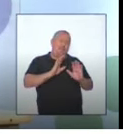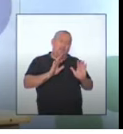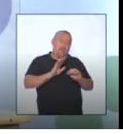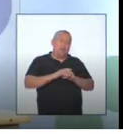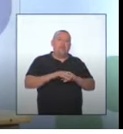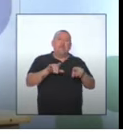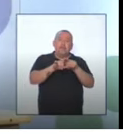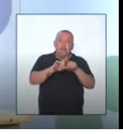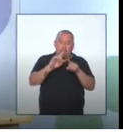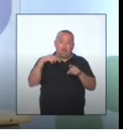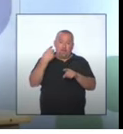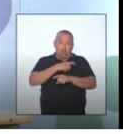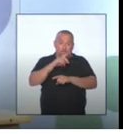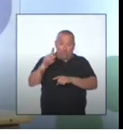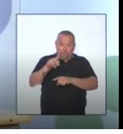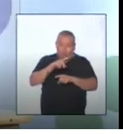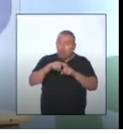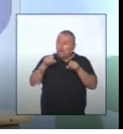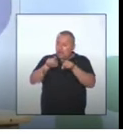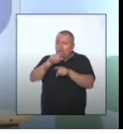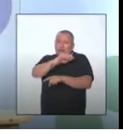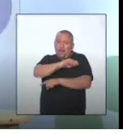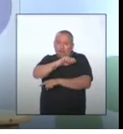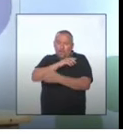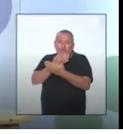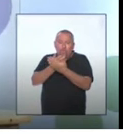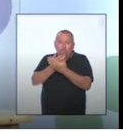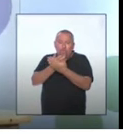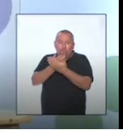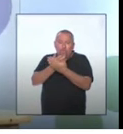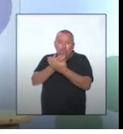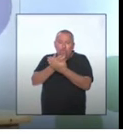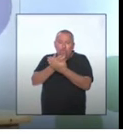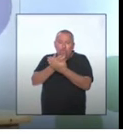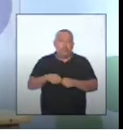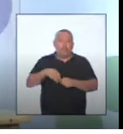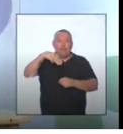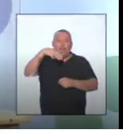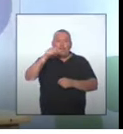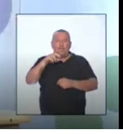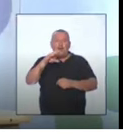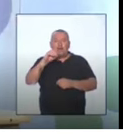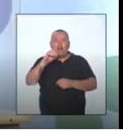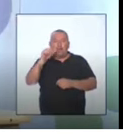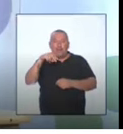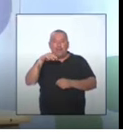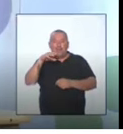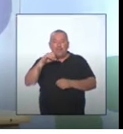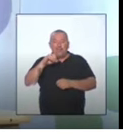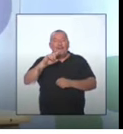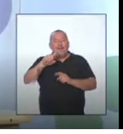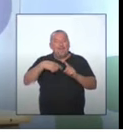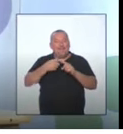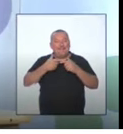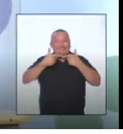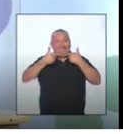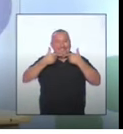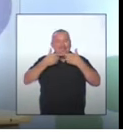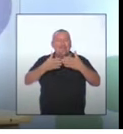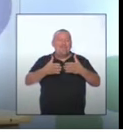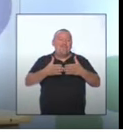regulado tanto por nós, professores, mas também por vocês, estudantes. E aí o Marco Antônio coloca, mais empatia, por favor.